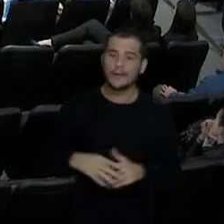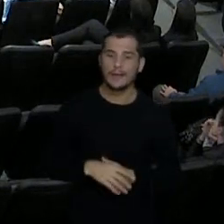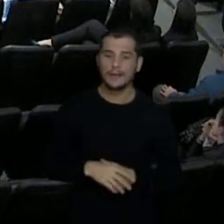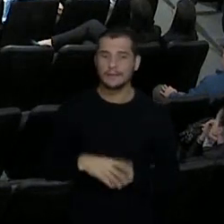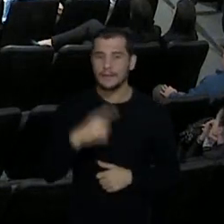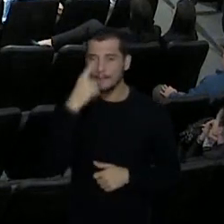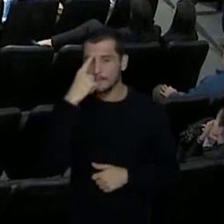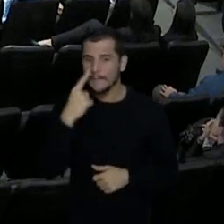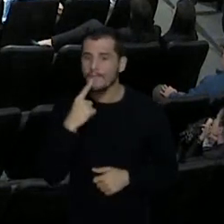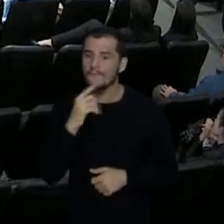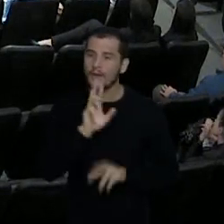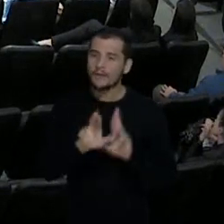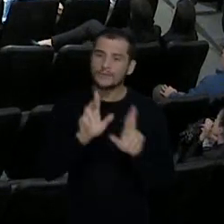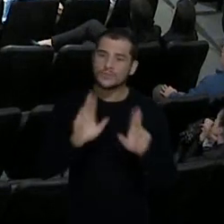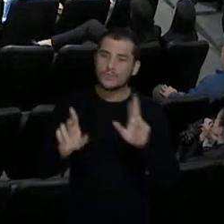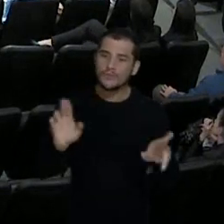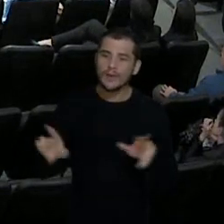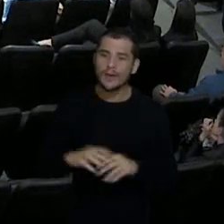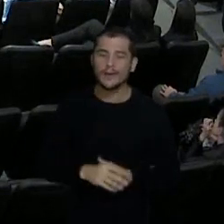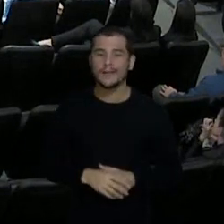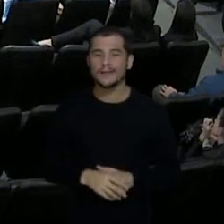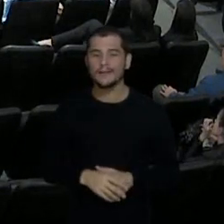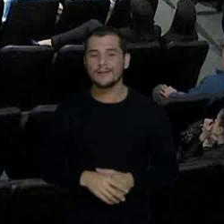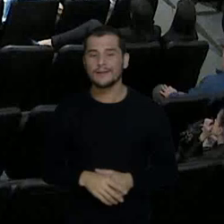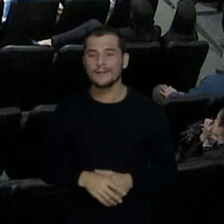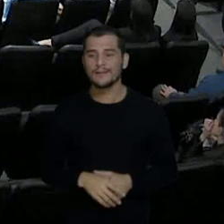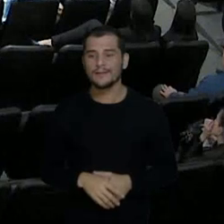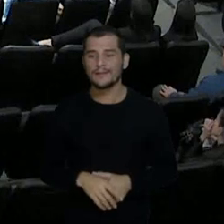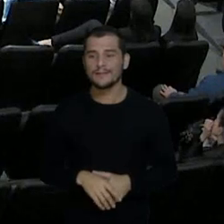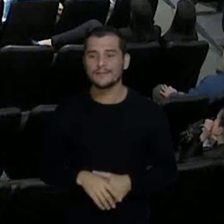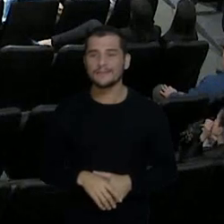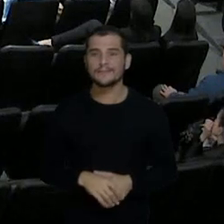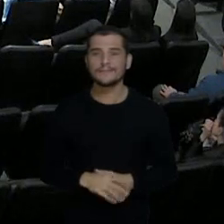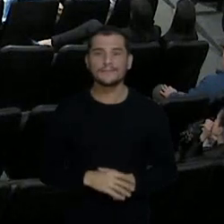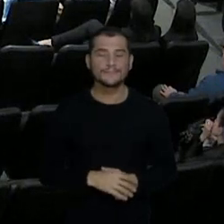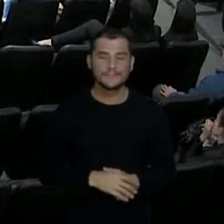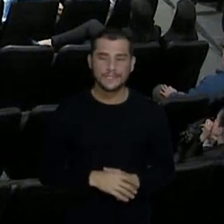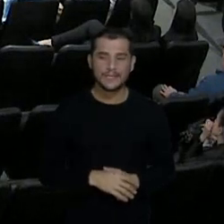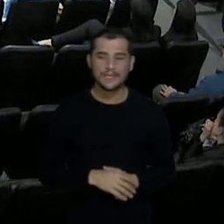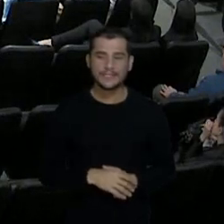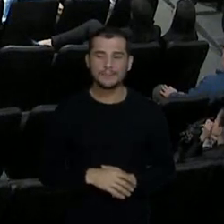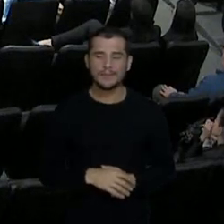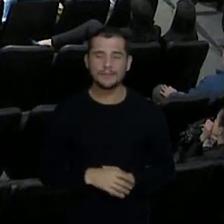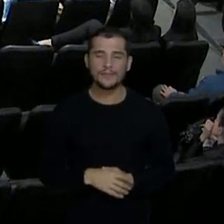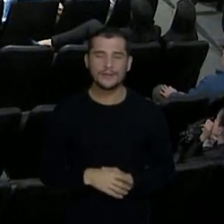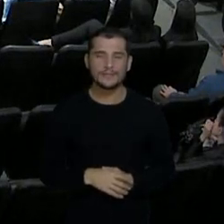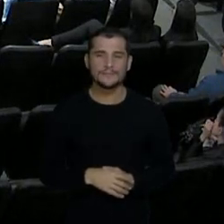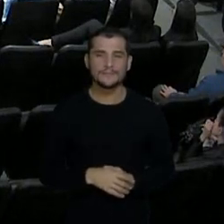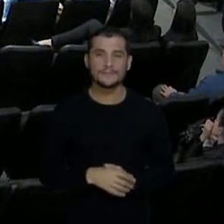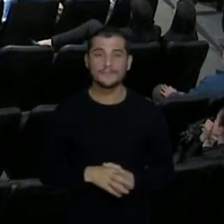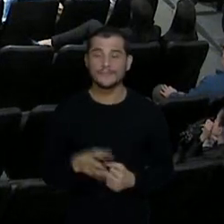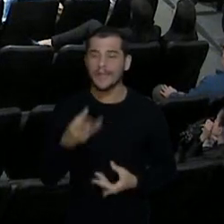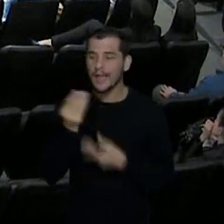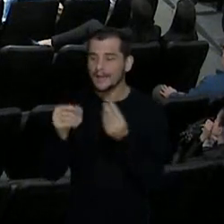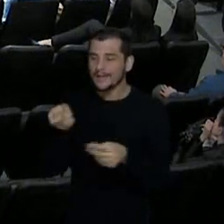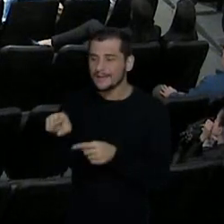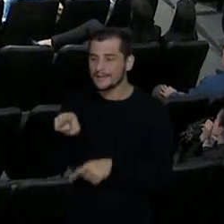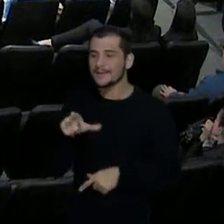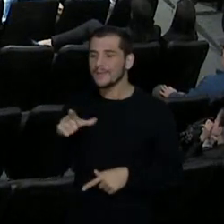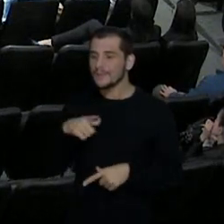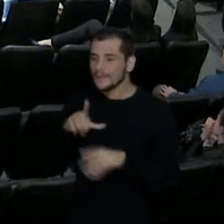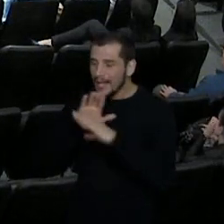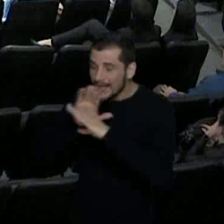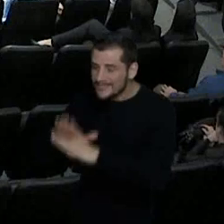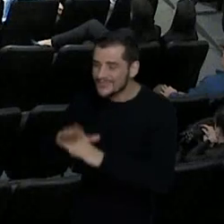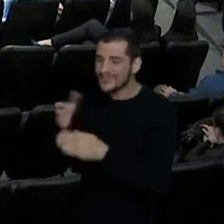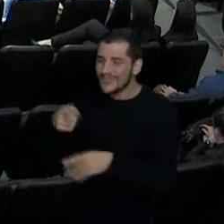aprendizagem possam ser atendidos se a gente for ver as coisas que ajudam os alunos com dislexia elas ajudam a todos